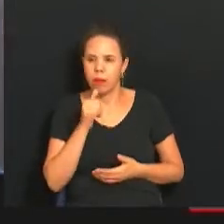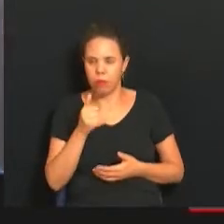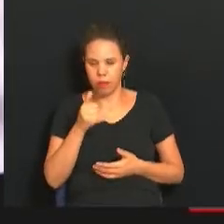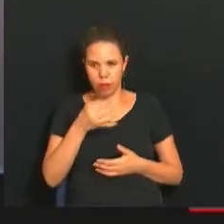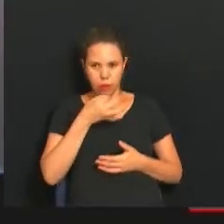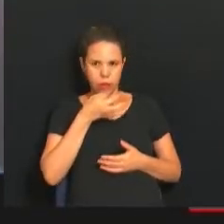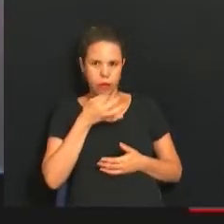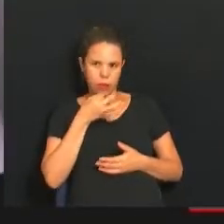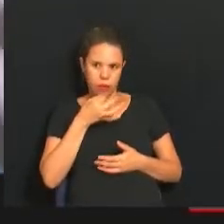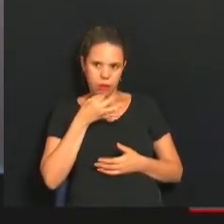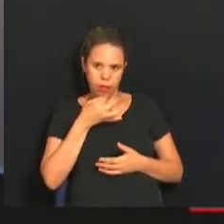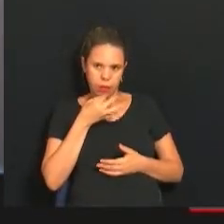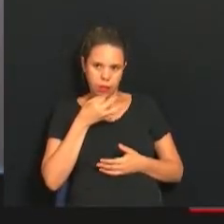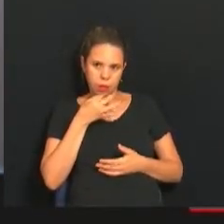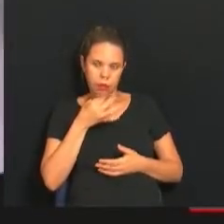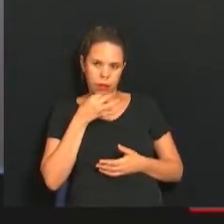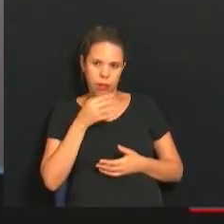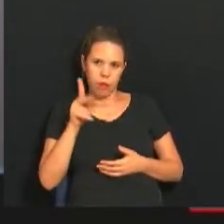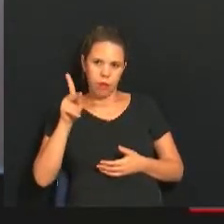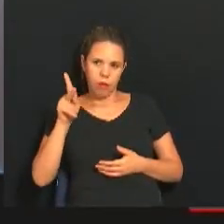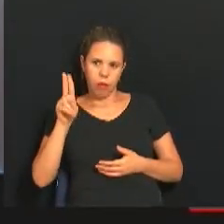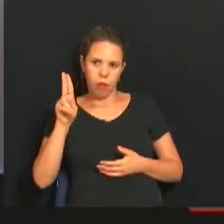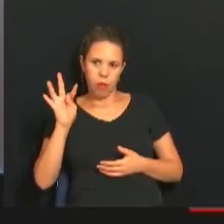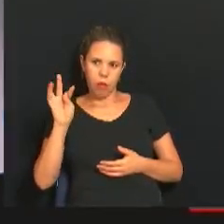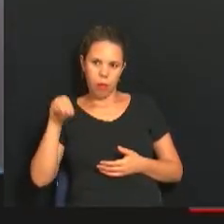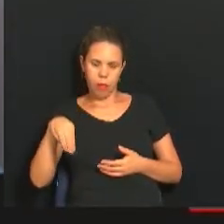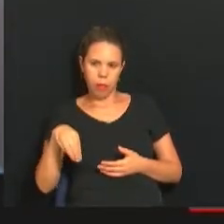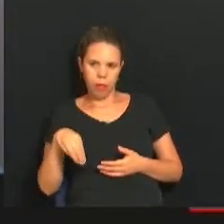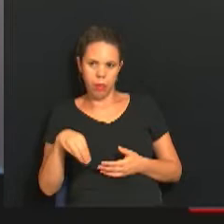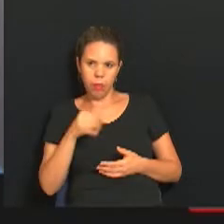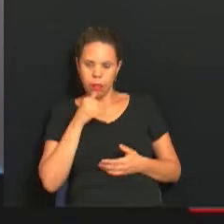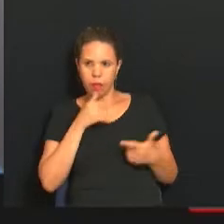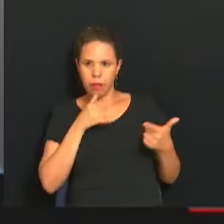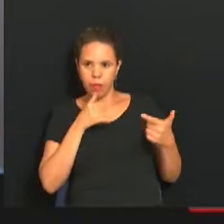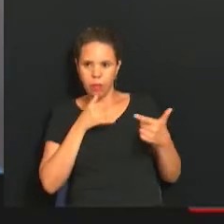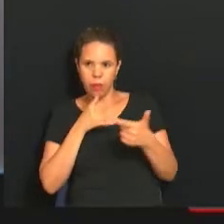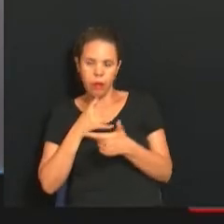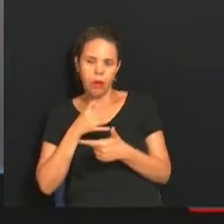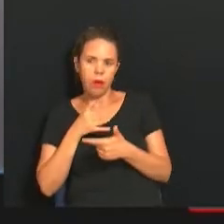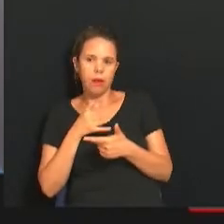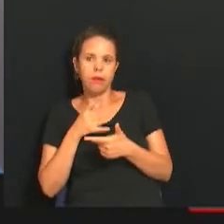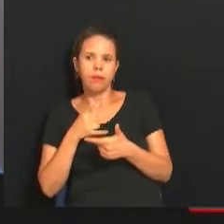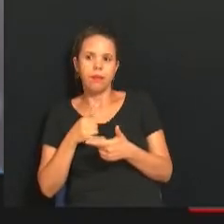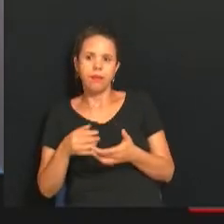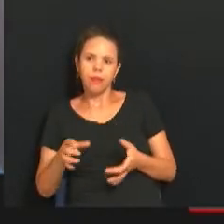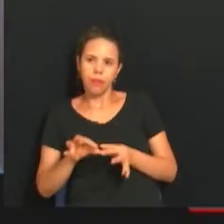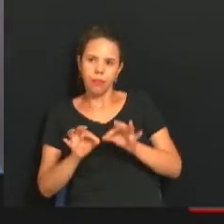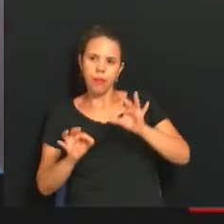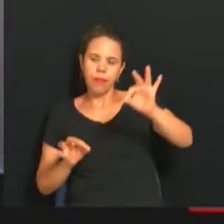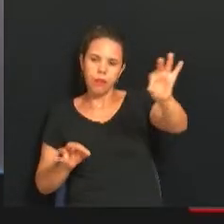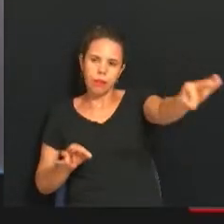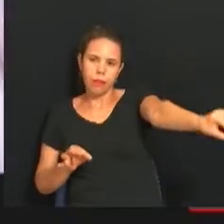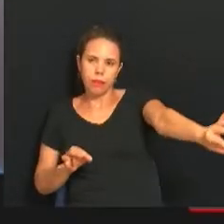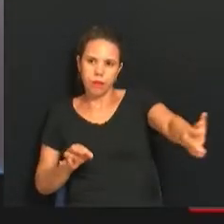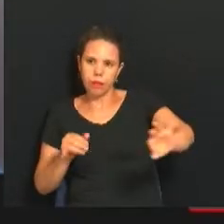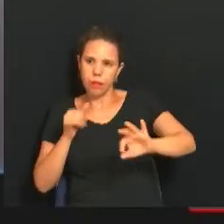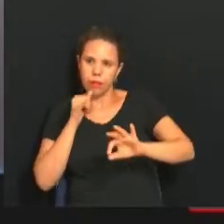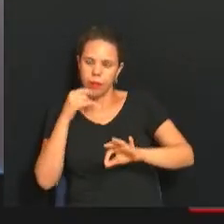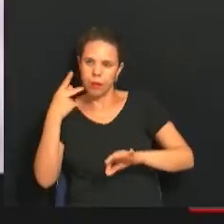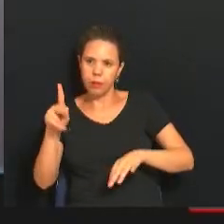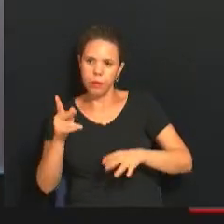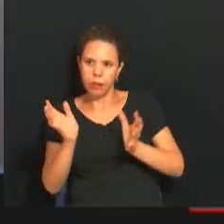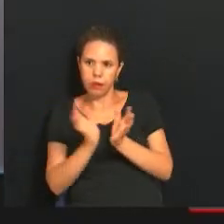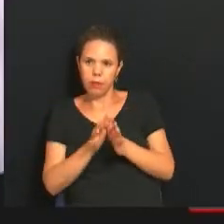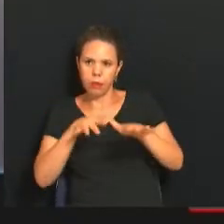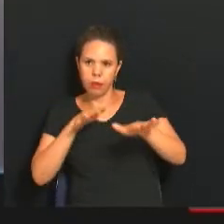argumentação do Vladimir Putin, principalmente no sentido de mísseis intercontinentais de longa distância, mas também com relação às suas tropas e a